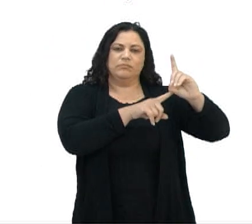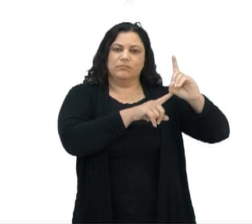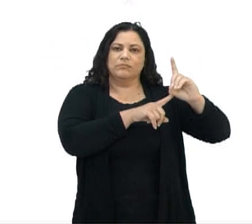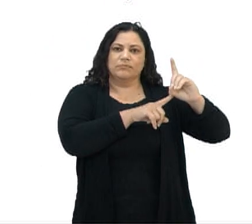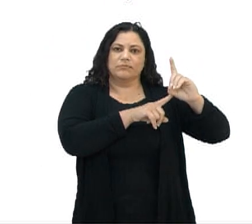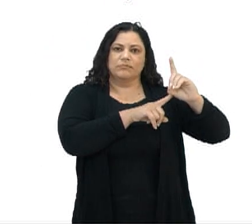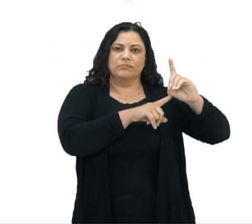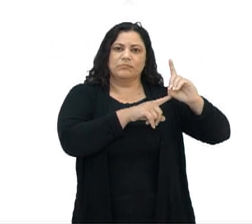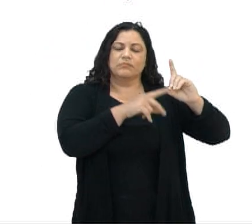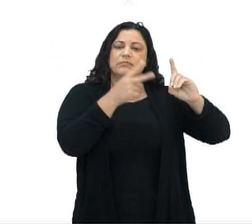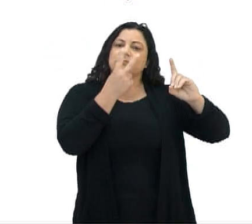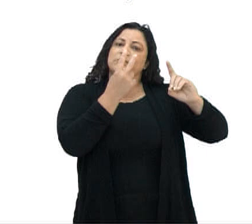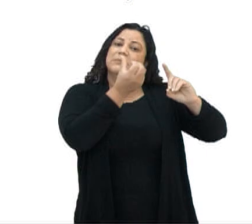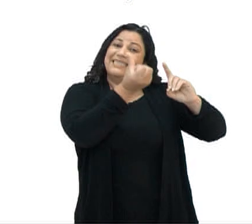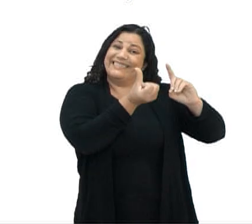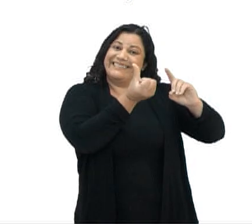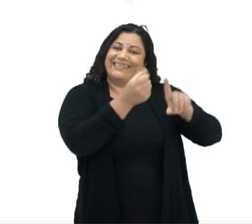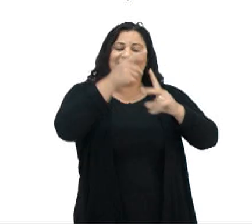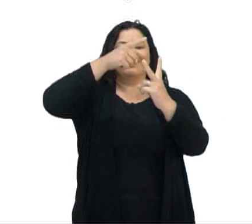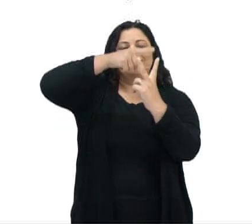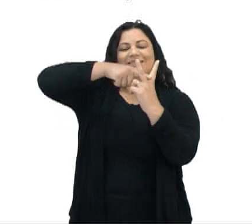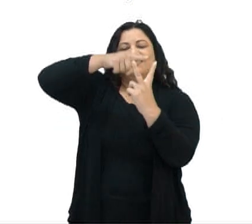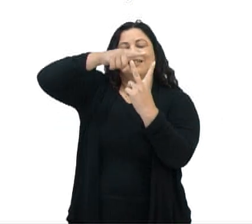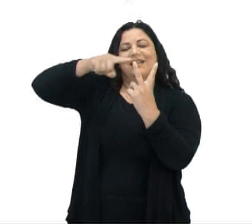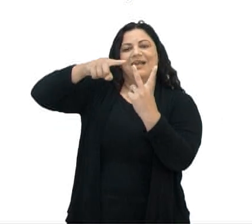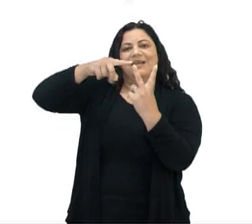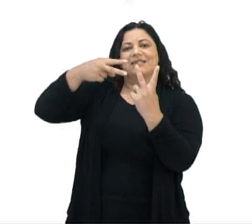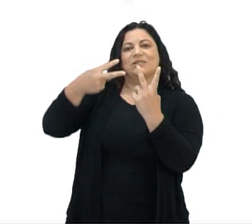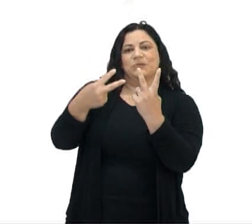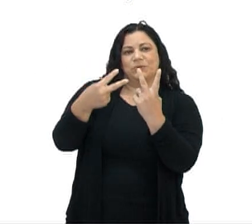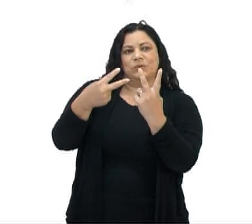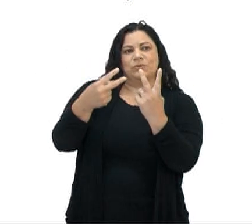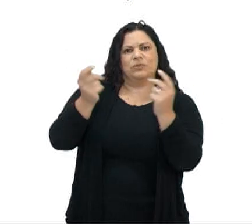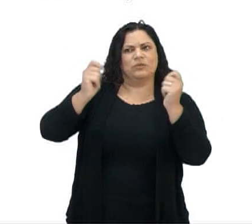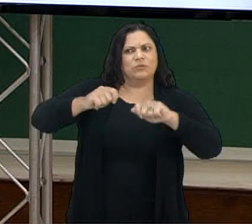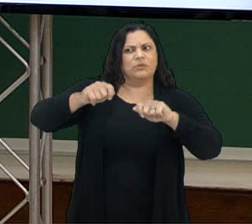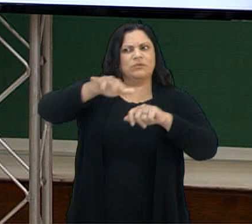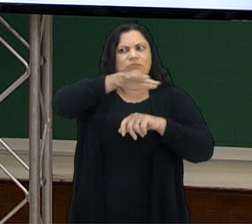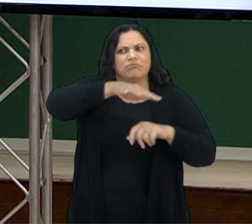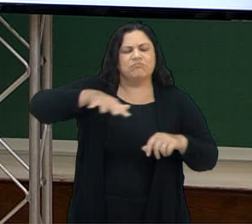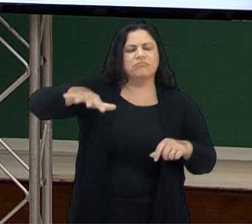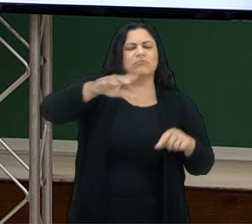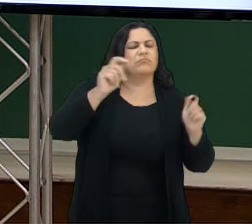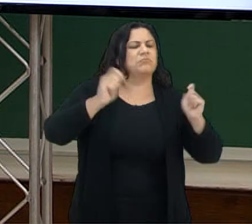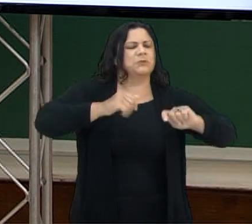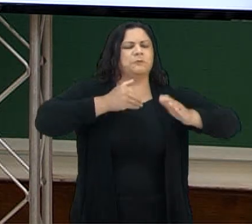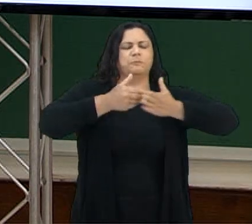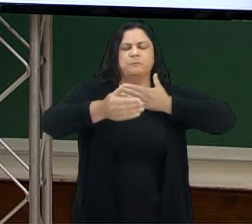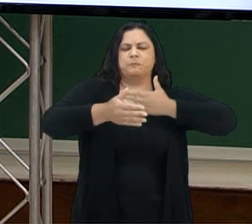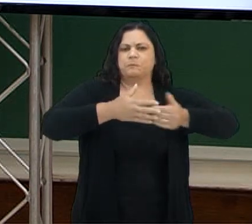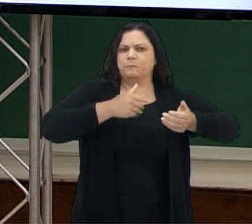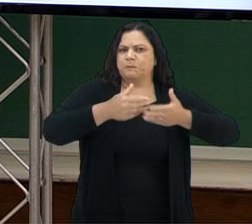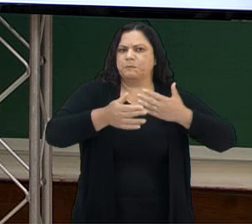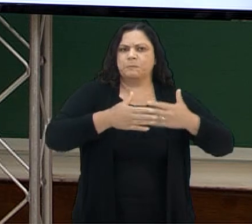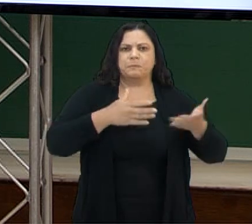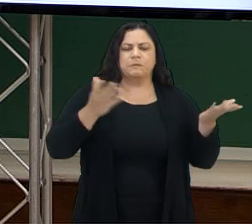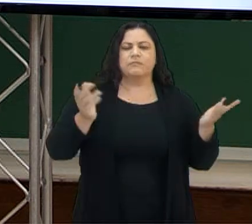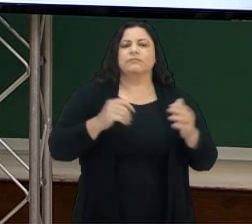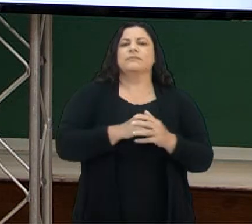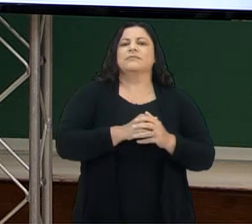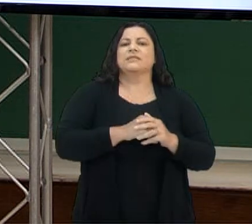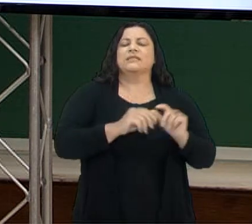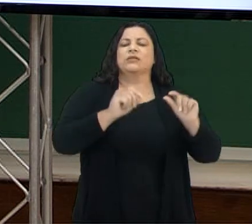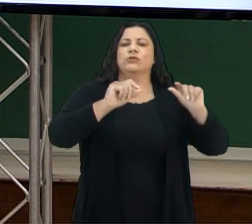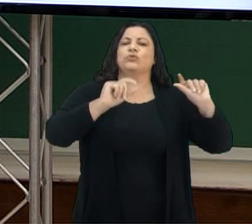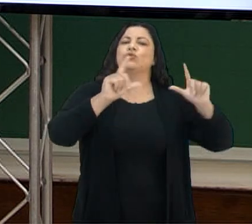raiz de 2, tá? Essa ideia ela pode ser generalizada para qualquer diagonal de quadrado. A diagonal de um quadrado é